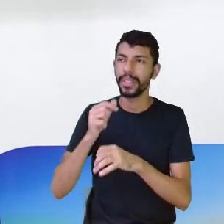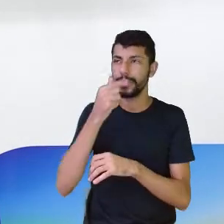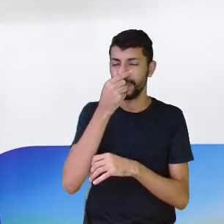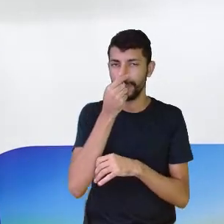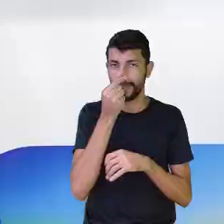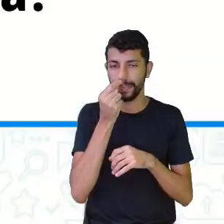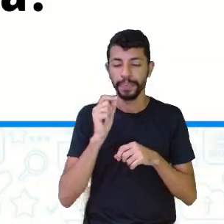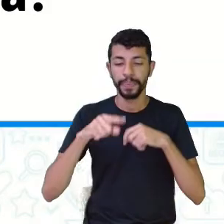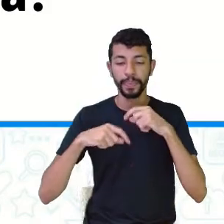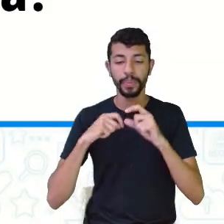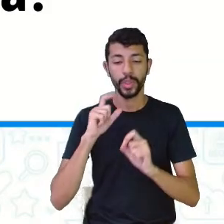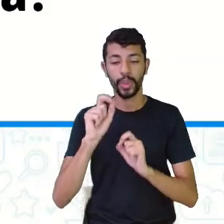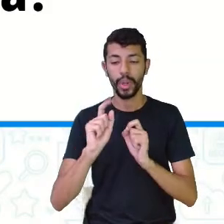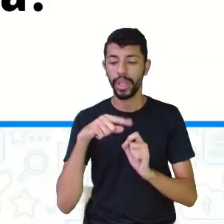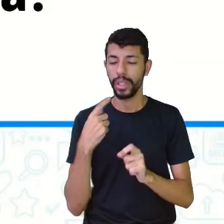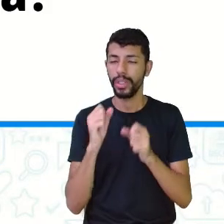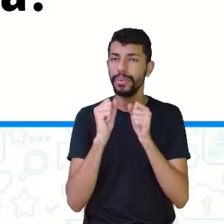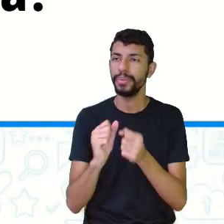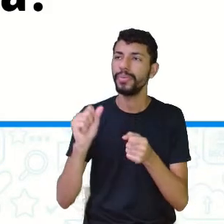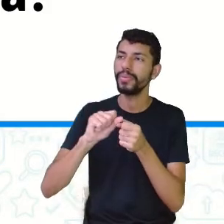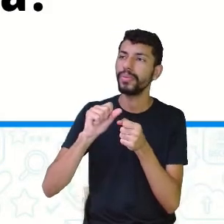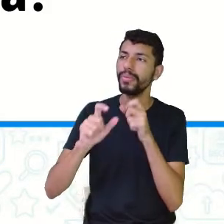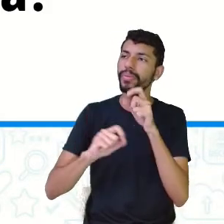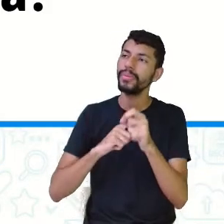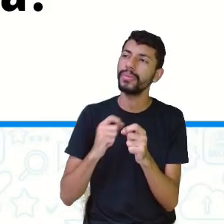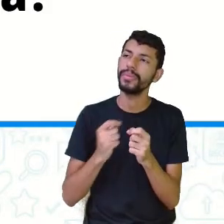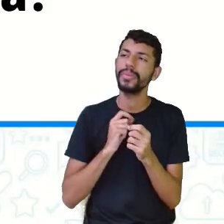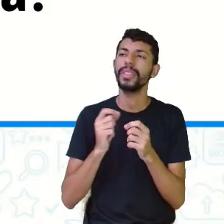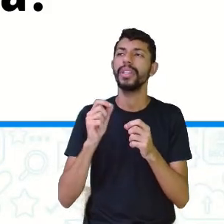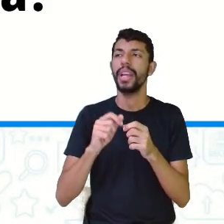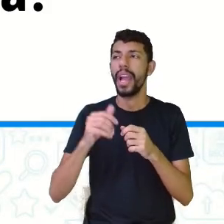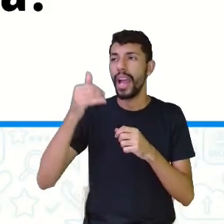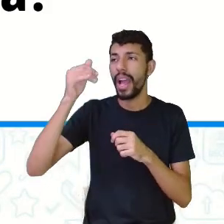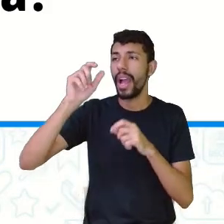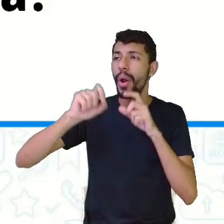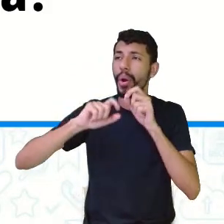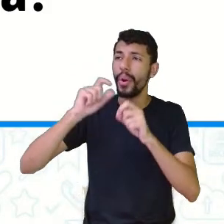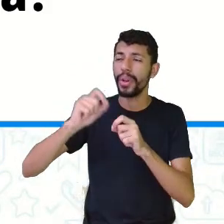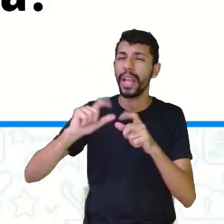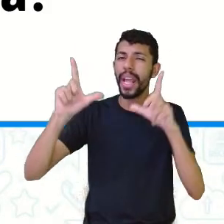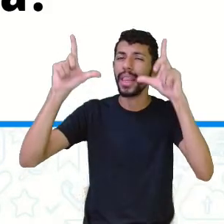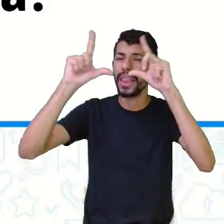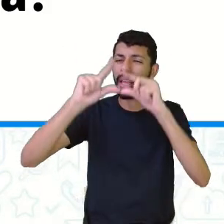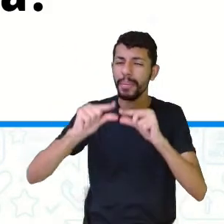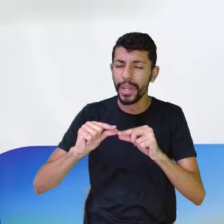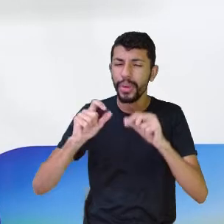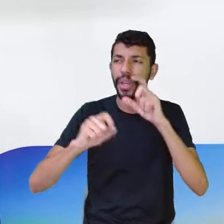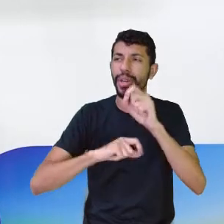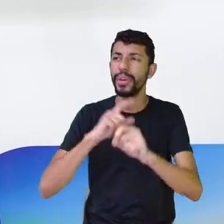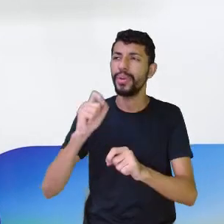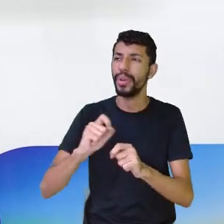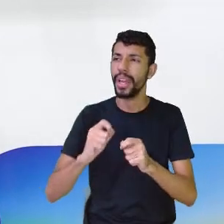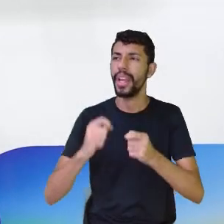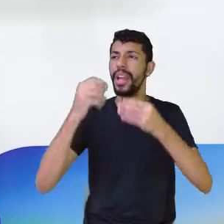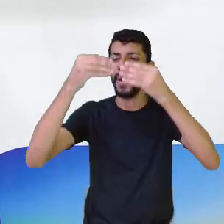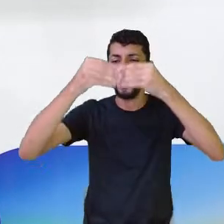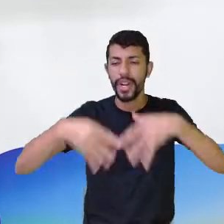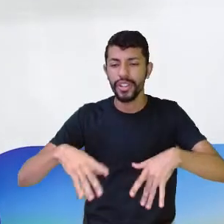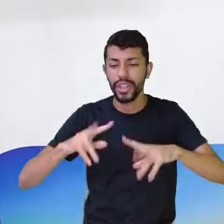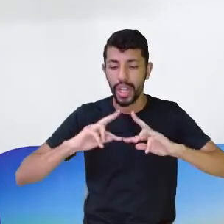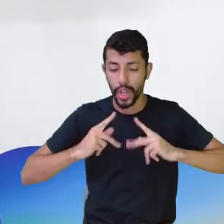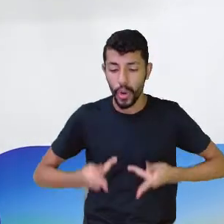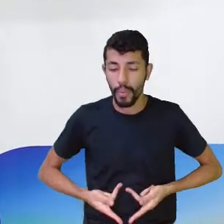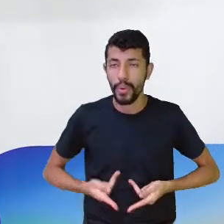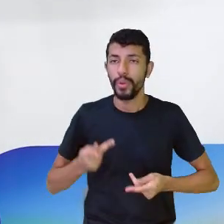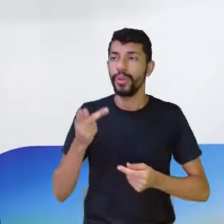para amenizar os efeitos nocivos que o ser humano tem causado na natureza? E é importante a gente salientar isso, o ser